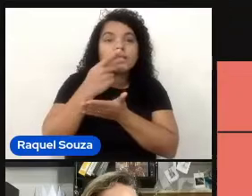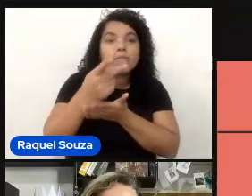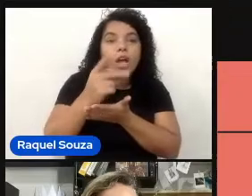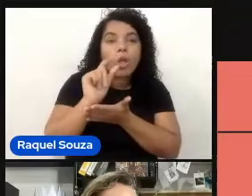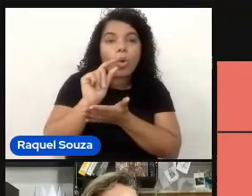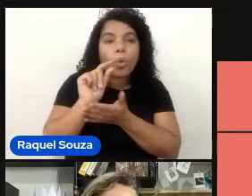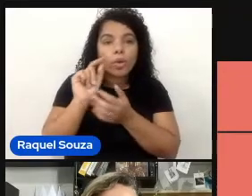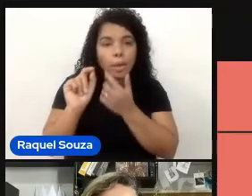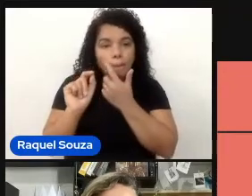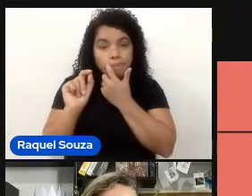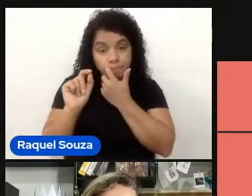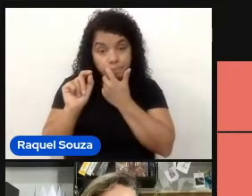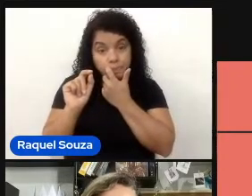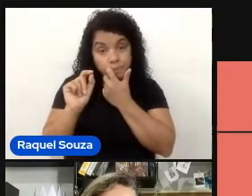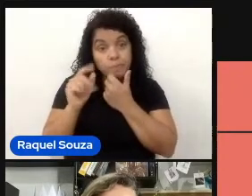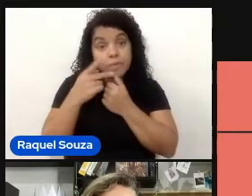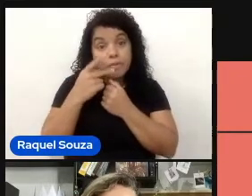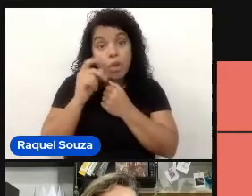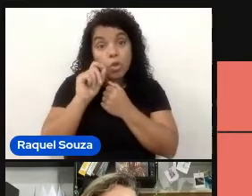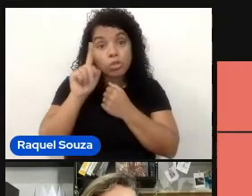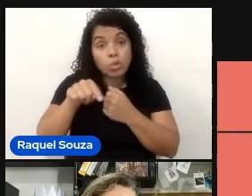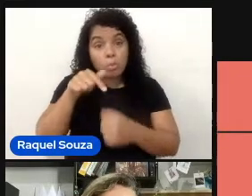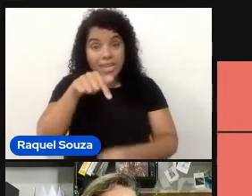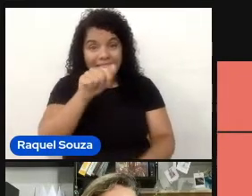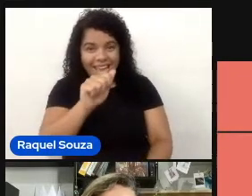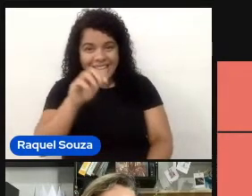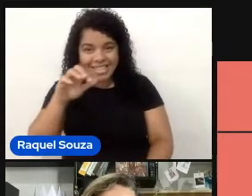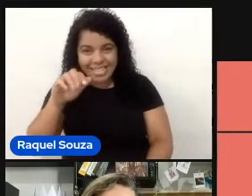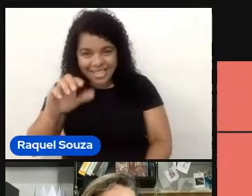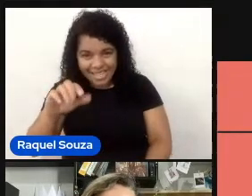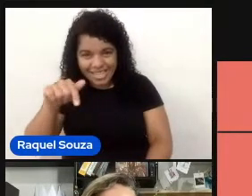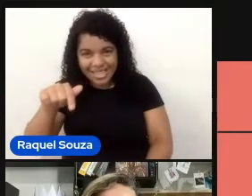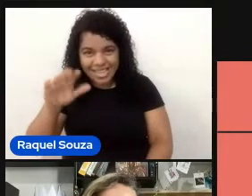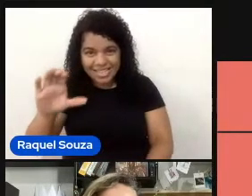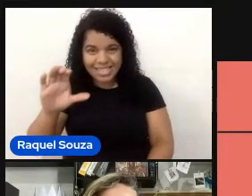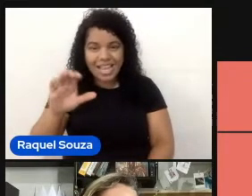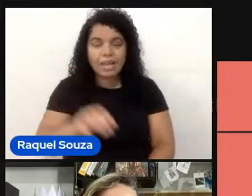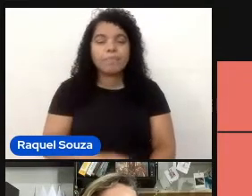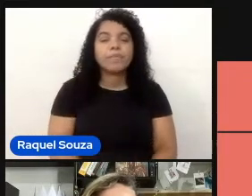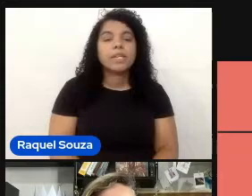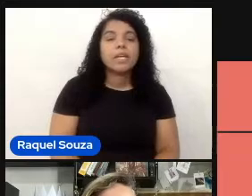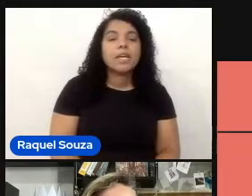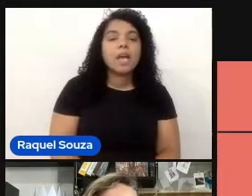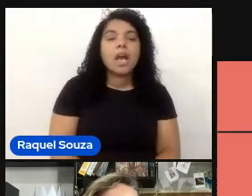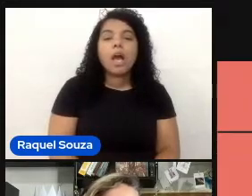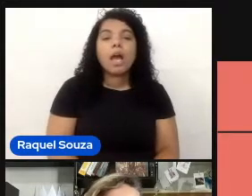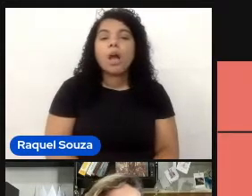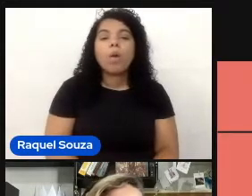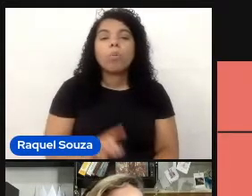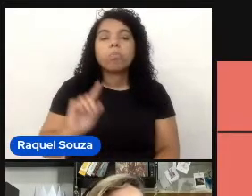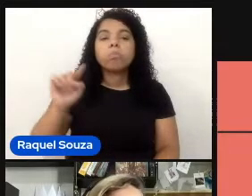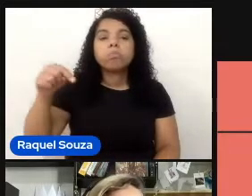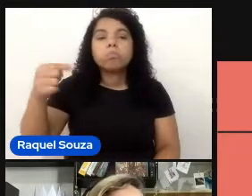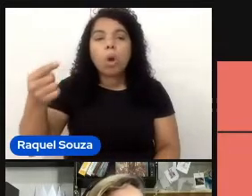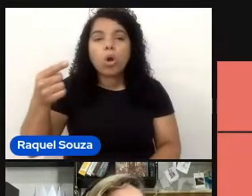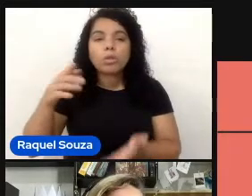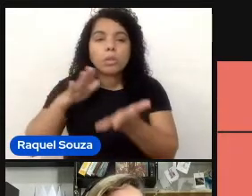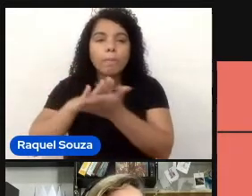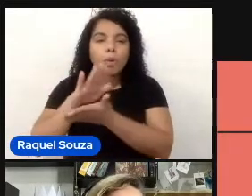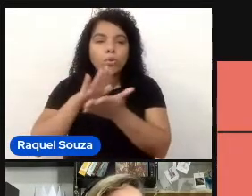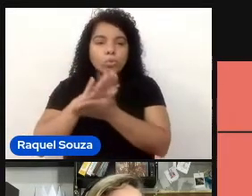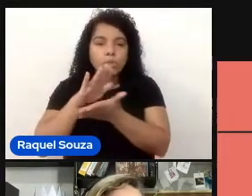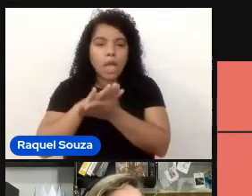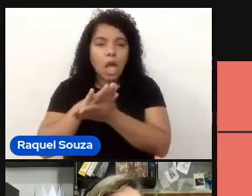antes em relação ao QA e o QC, o pós-produção e depois